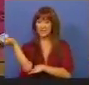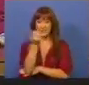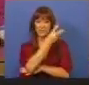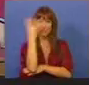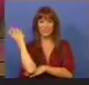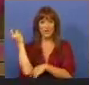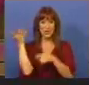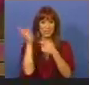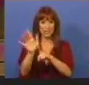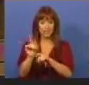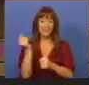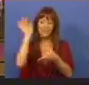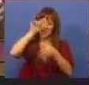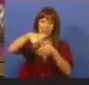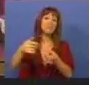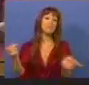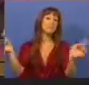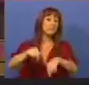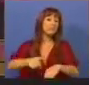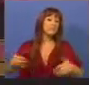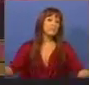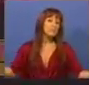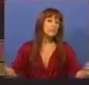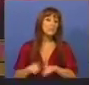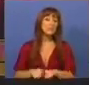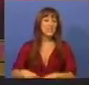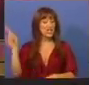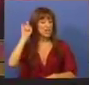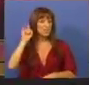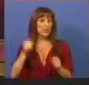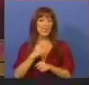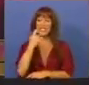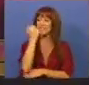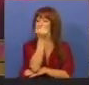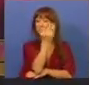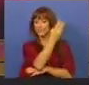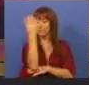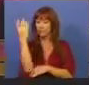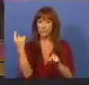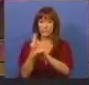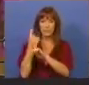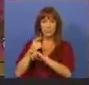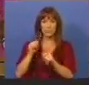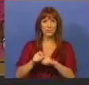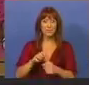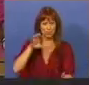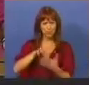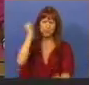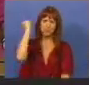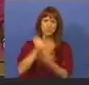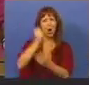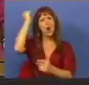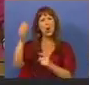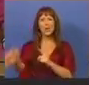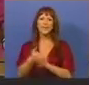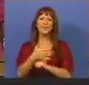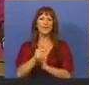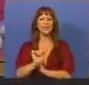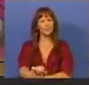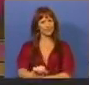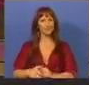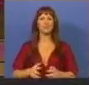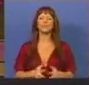designadamente, incluindo, portanto, os principais monumentos e emblemas nacionais.